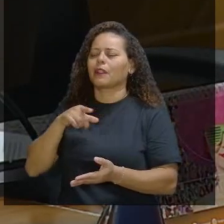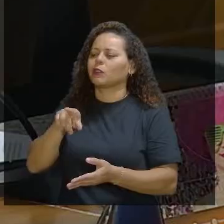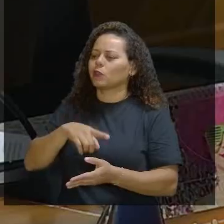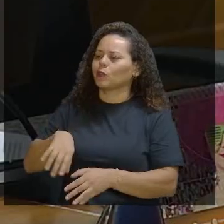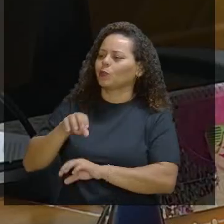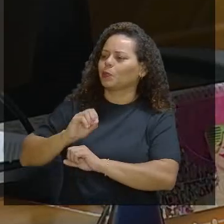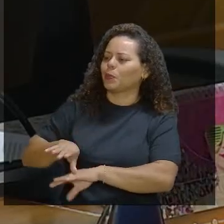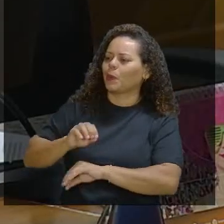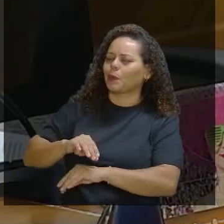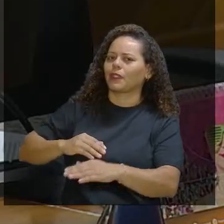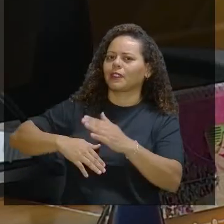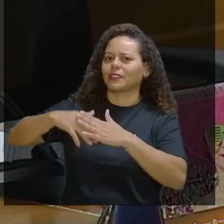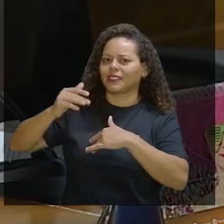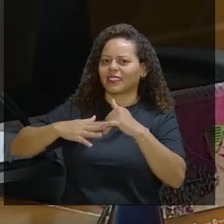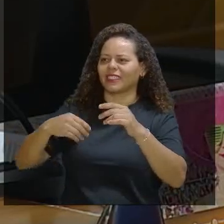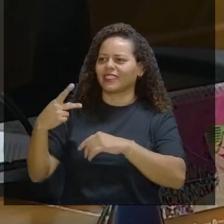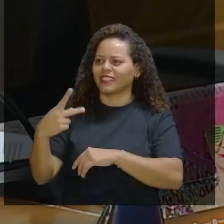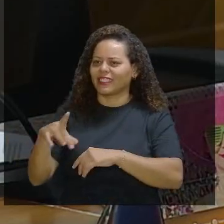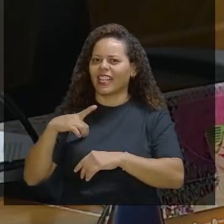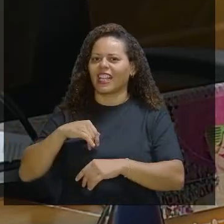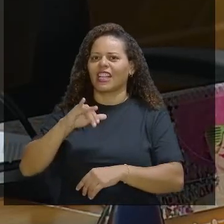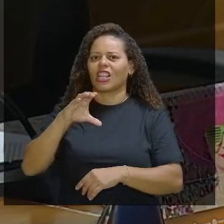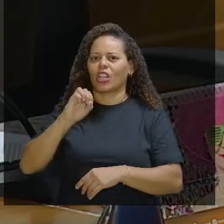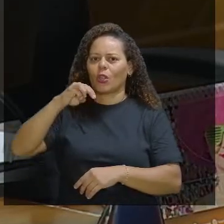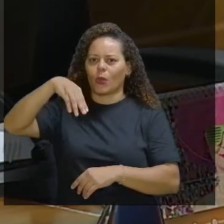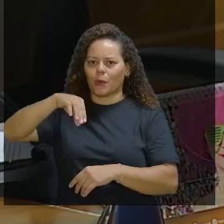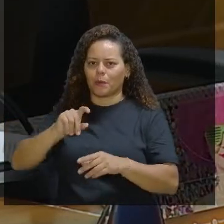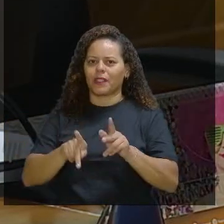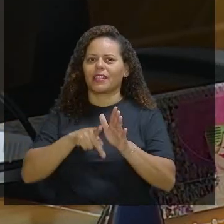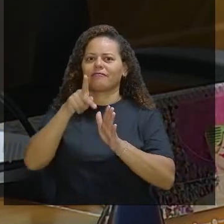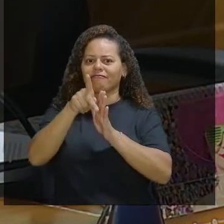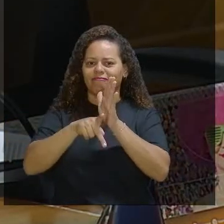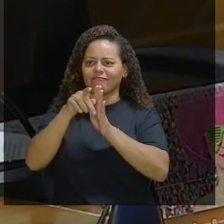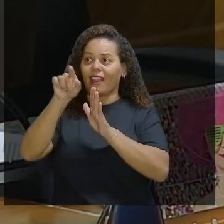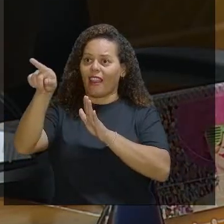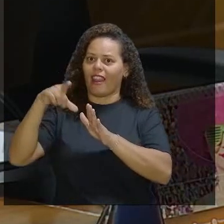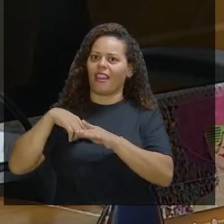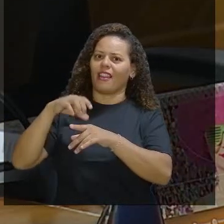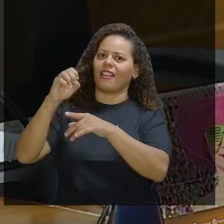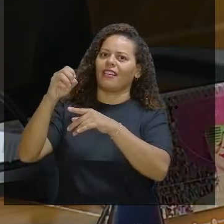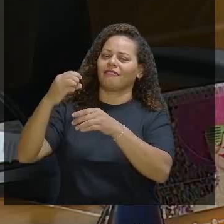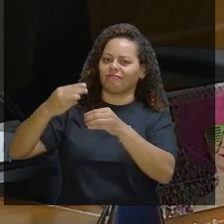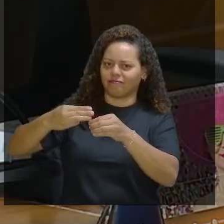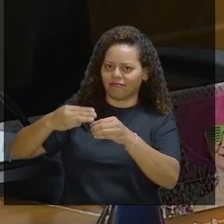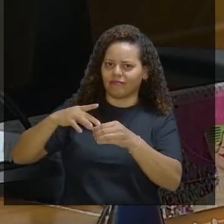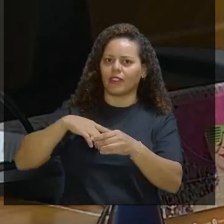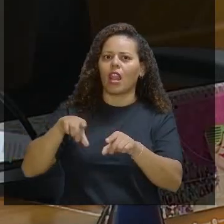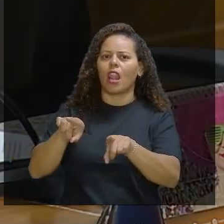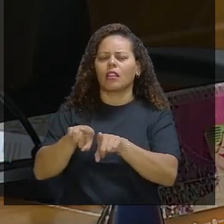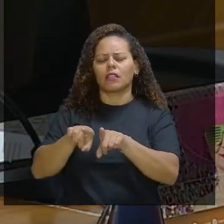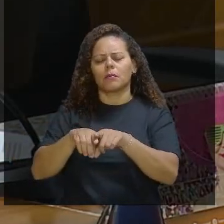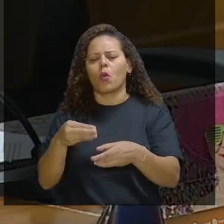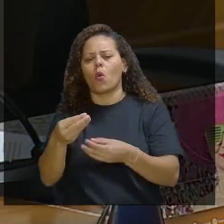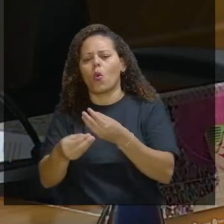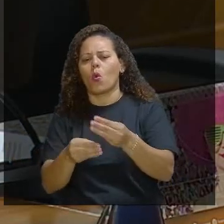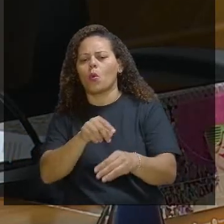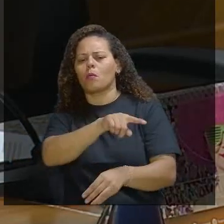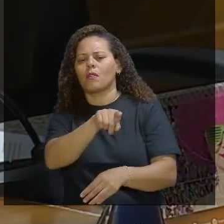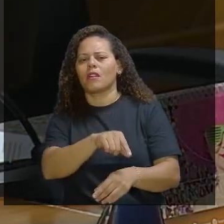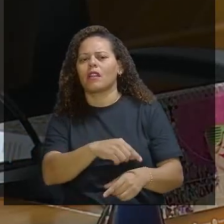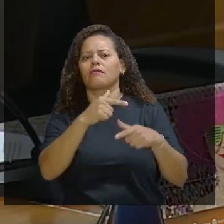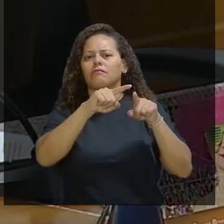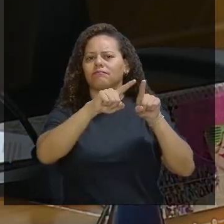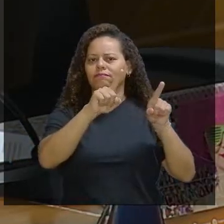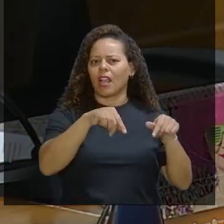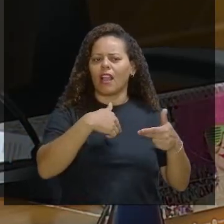escolas vinculadas à ICOME, região de Serra do Navio, que mantinha um sistema educacional estruturado para seus funcionários e